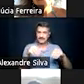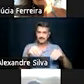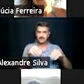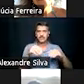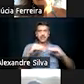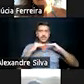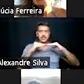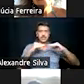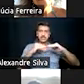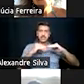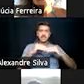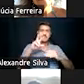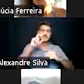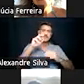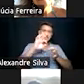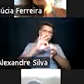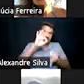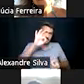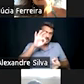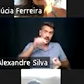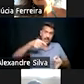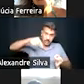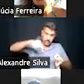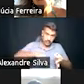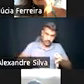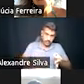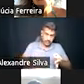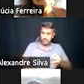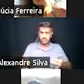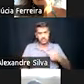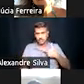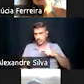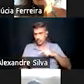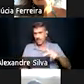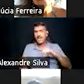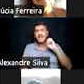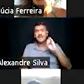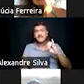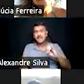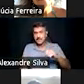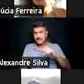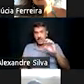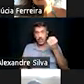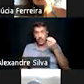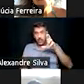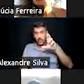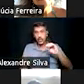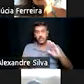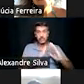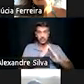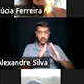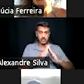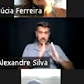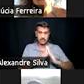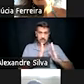só dos 50 centímetros superficiais da onde a gente vive. Se aparecer uma mina de ouro debaixo da sua casa e tiver